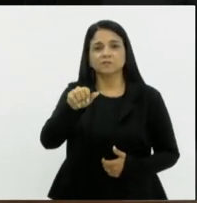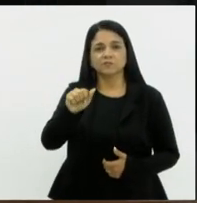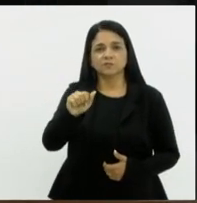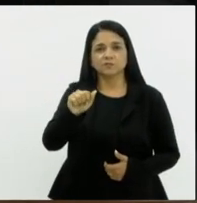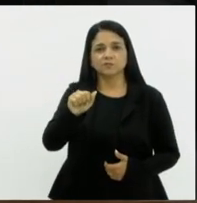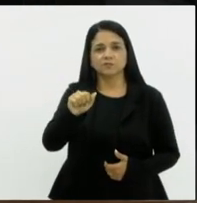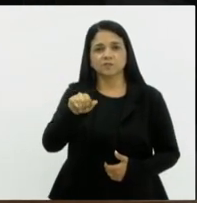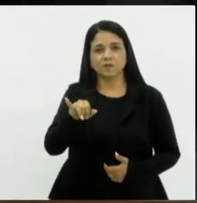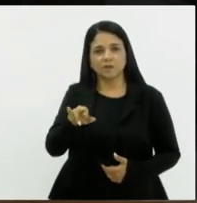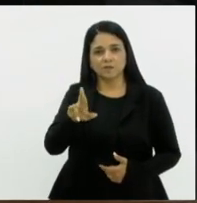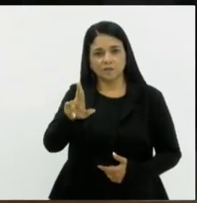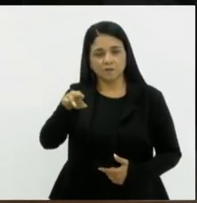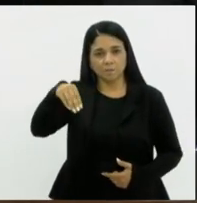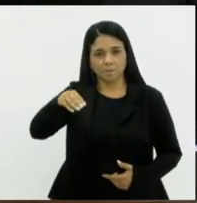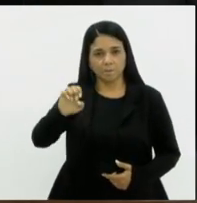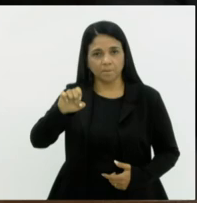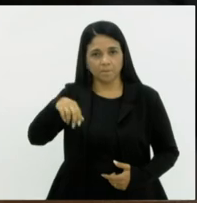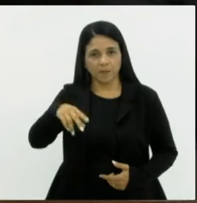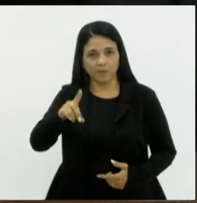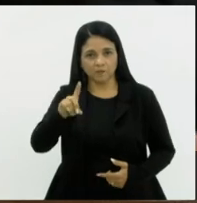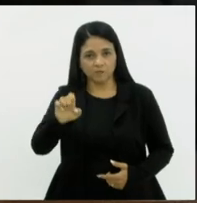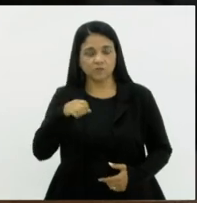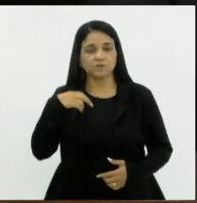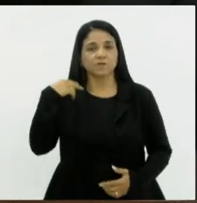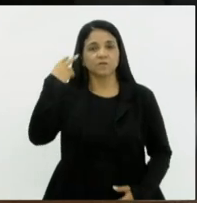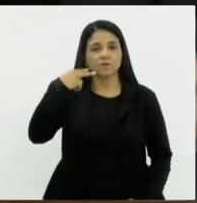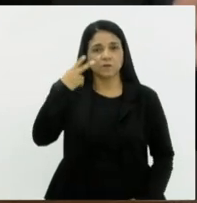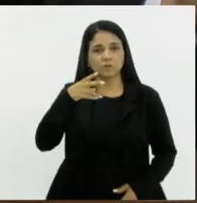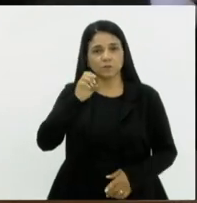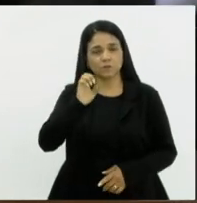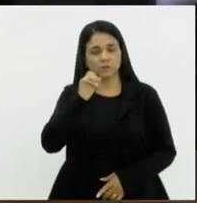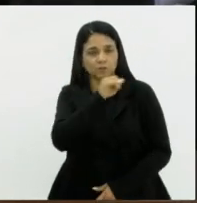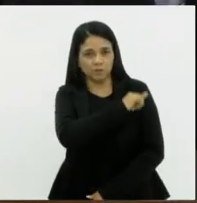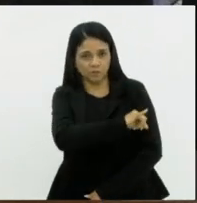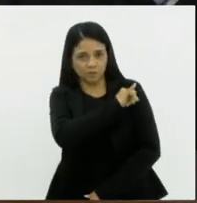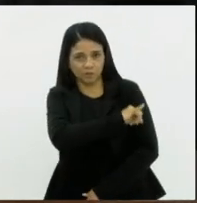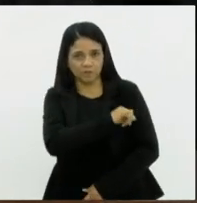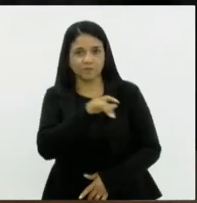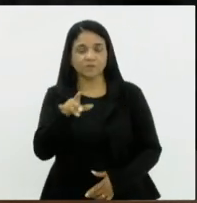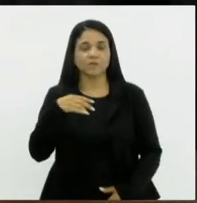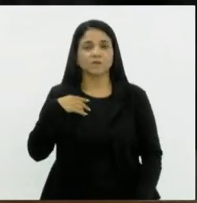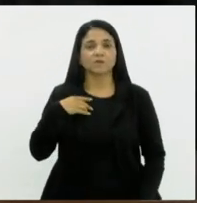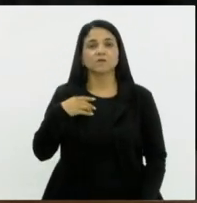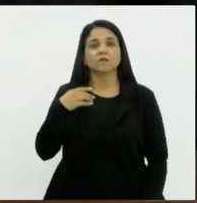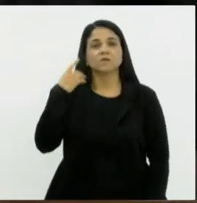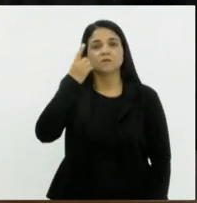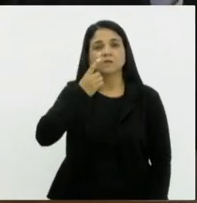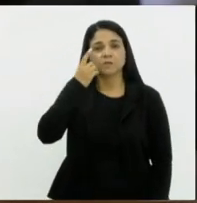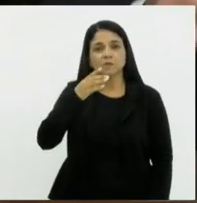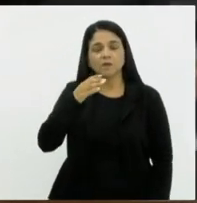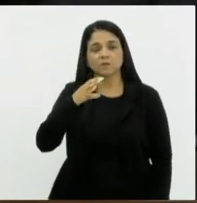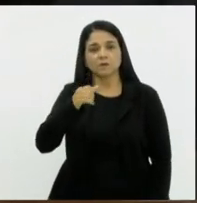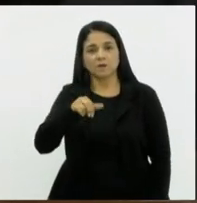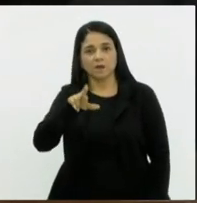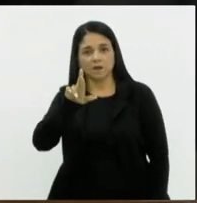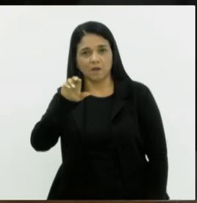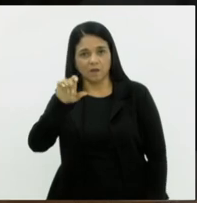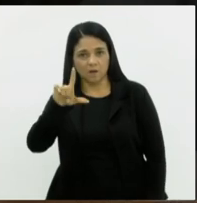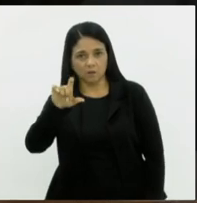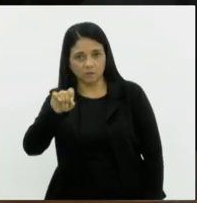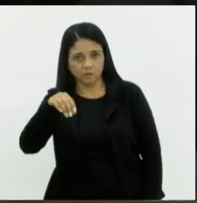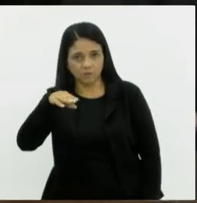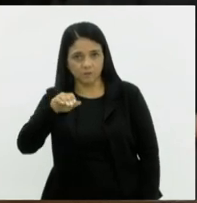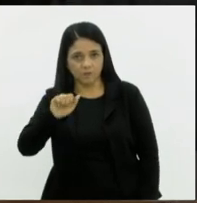Jair Mendes Gomes, vereador do Rio de Janeiro, nosso deputado Carlos Macedo,